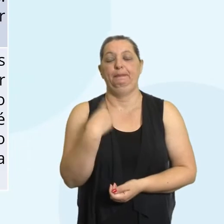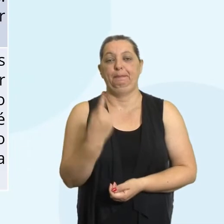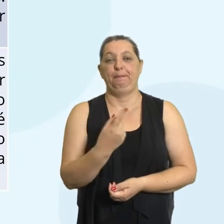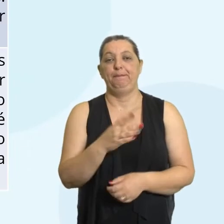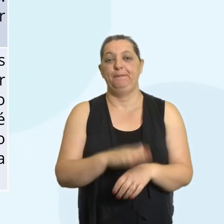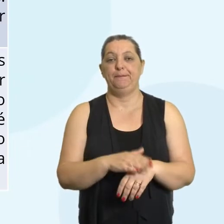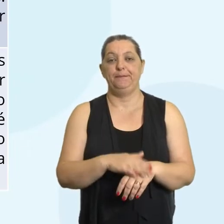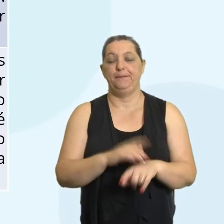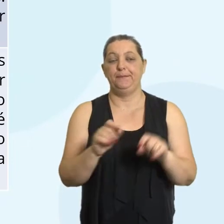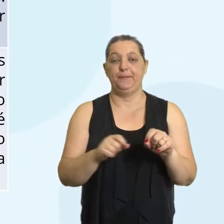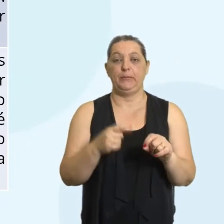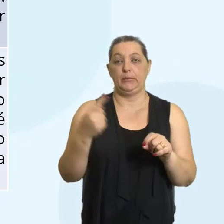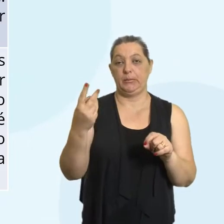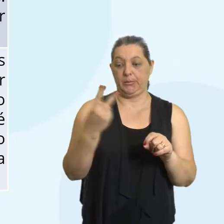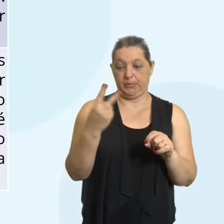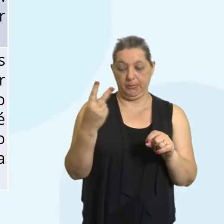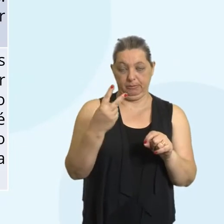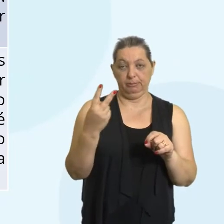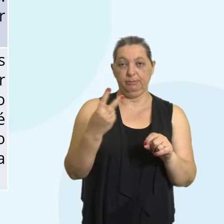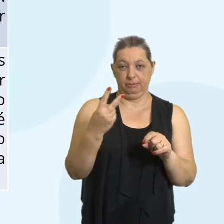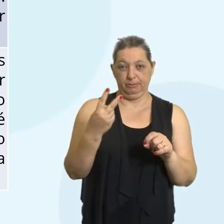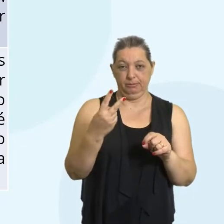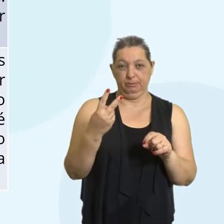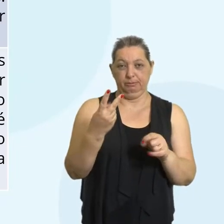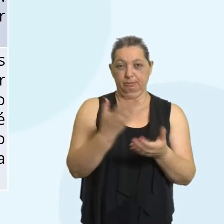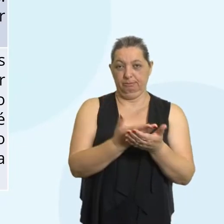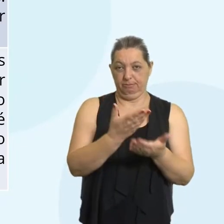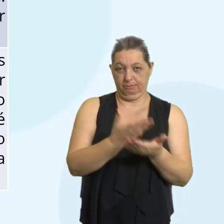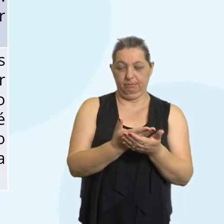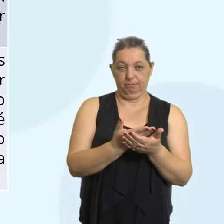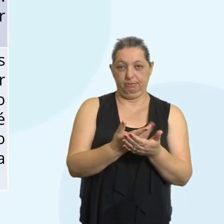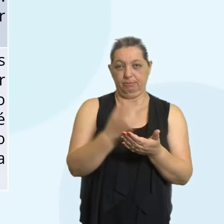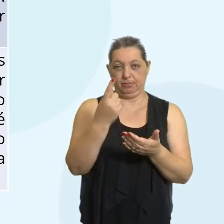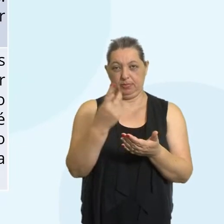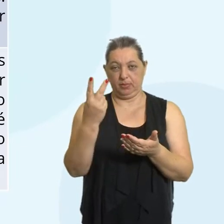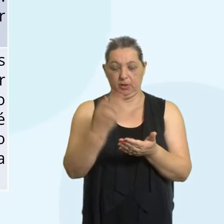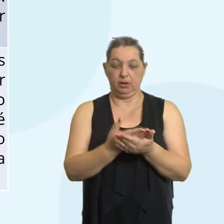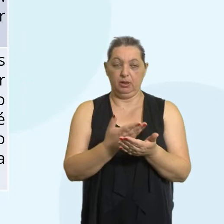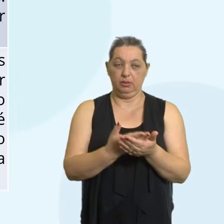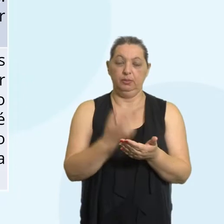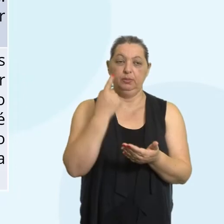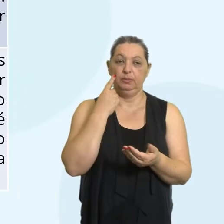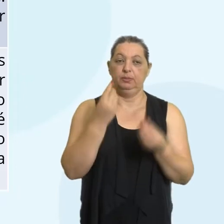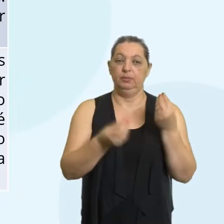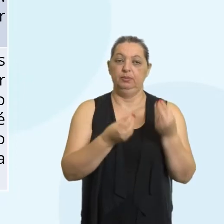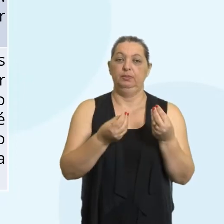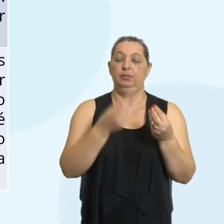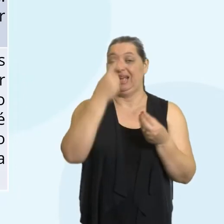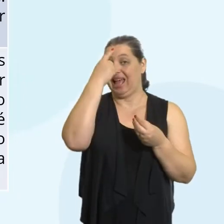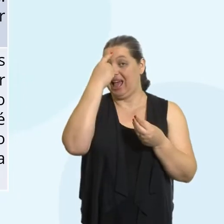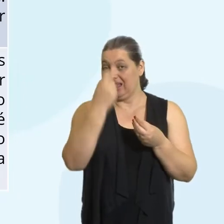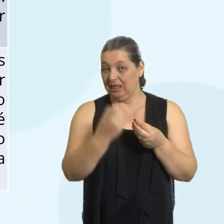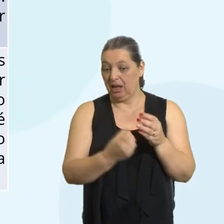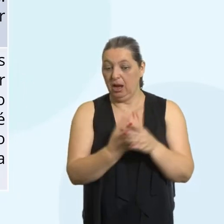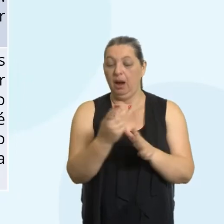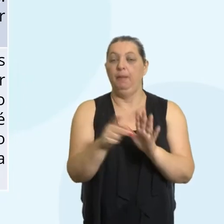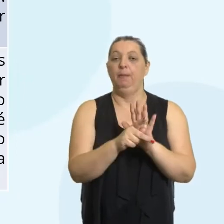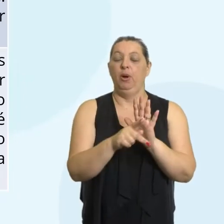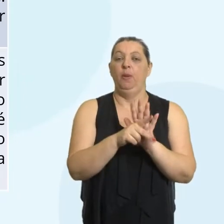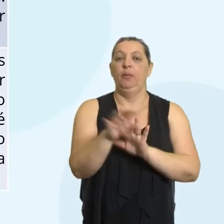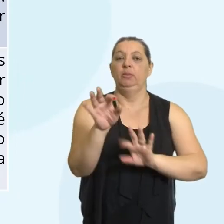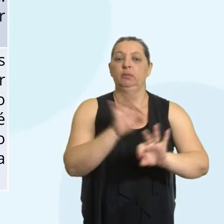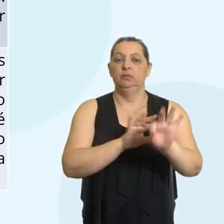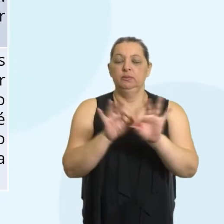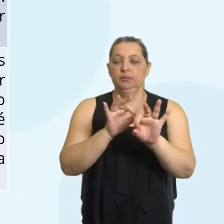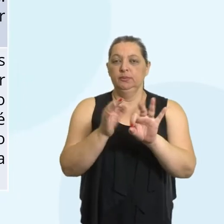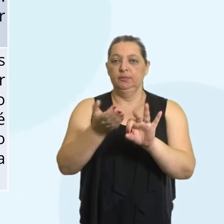vai ter aí as duas primeiras aulas na mesma ideia do projeto anterior né